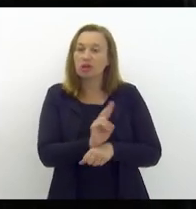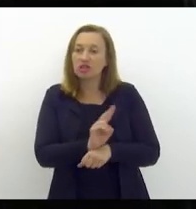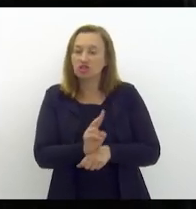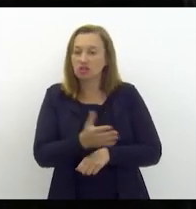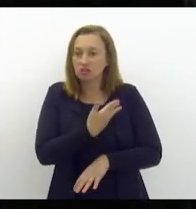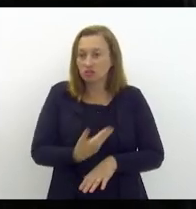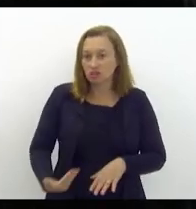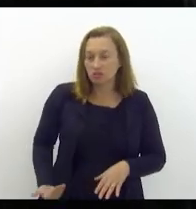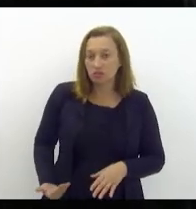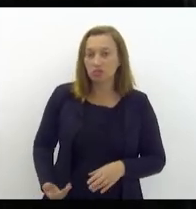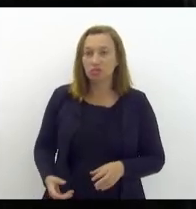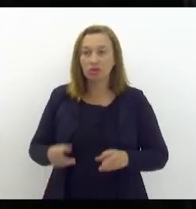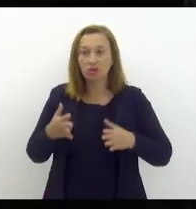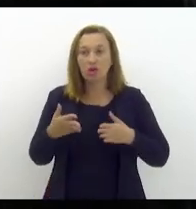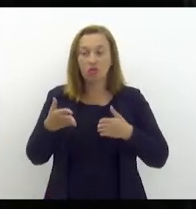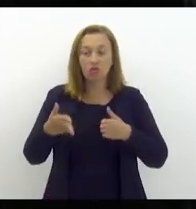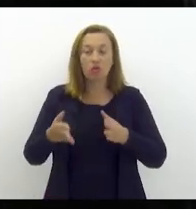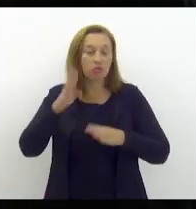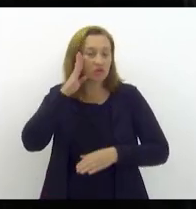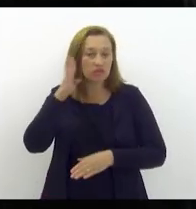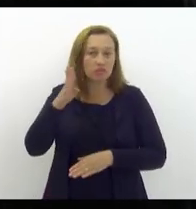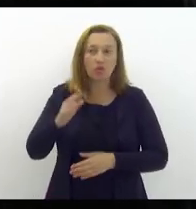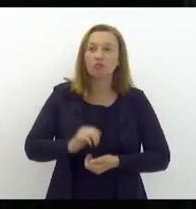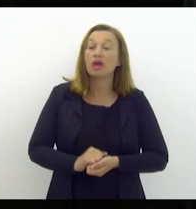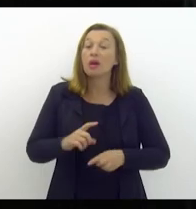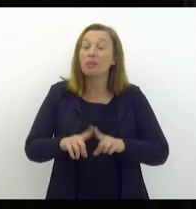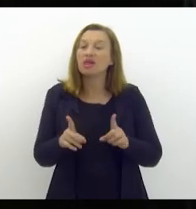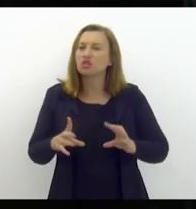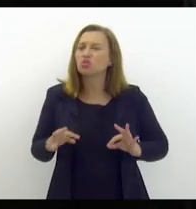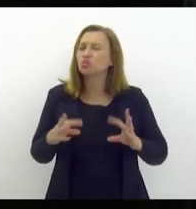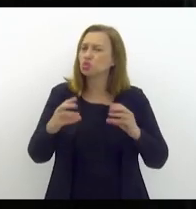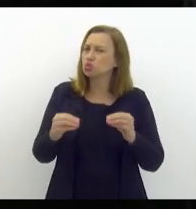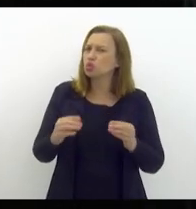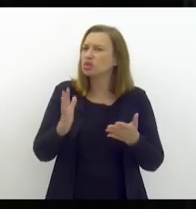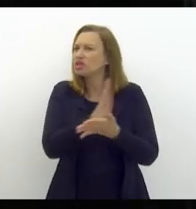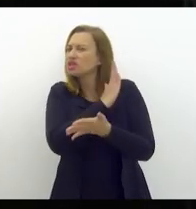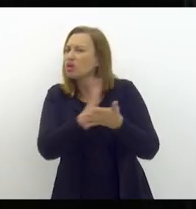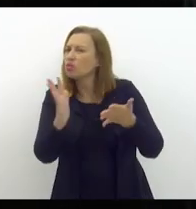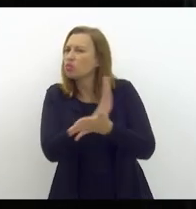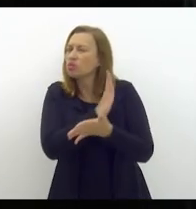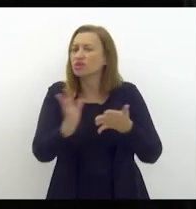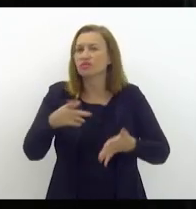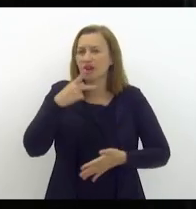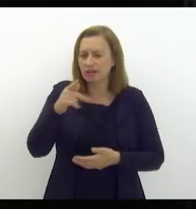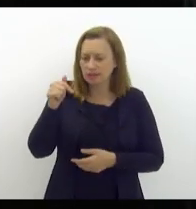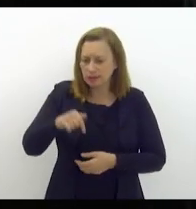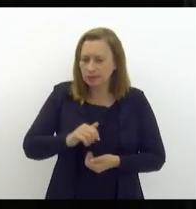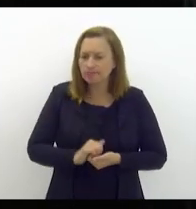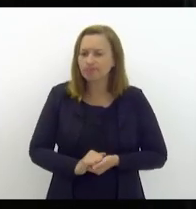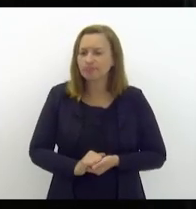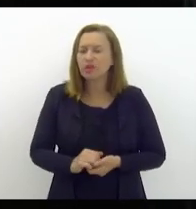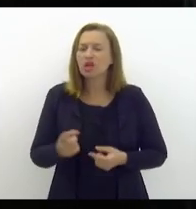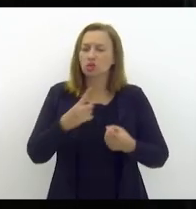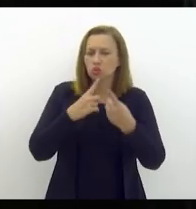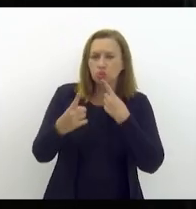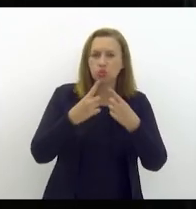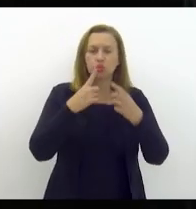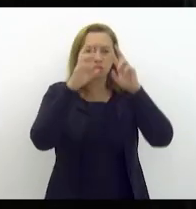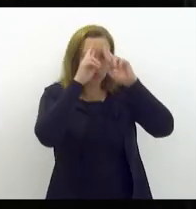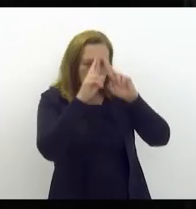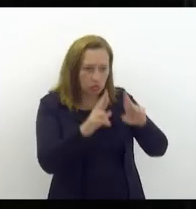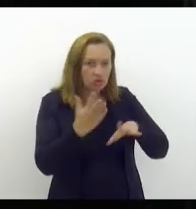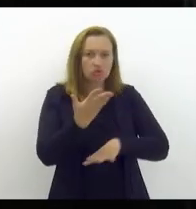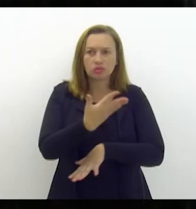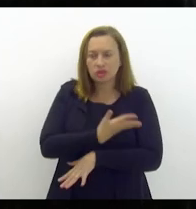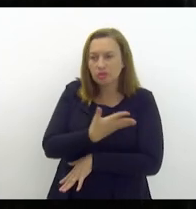meu argumento central. Mas diante das falas, de algumas falas que me antecederam, e dialogando respeitosamente com os